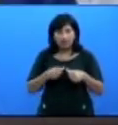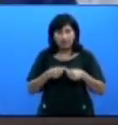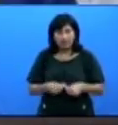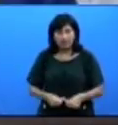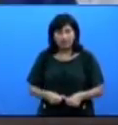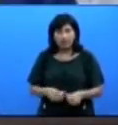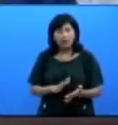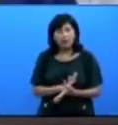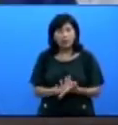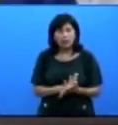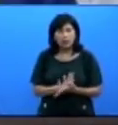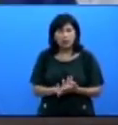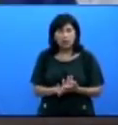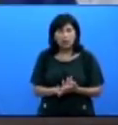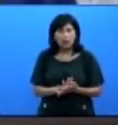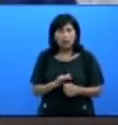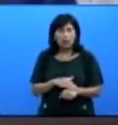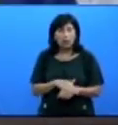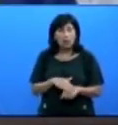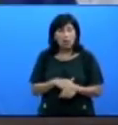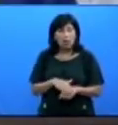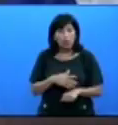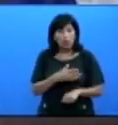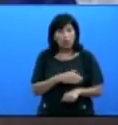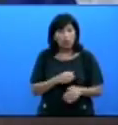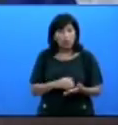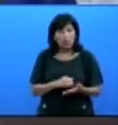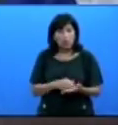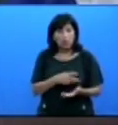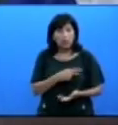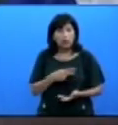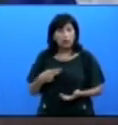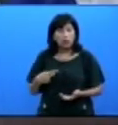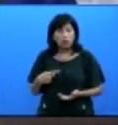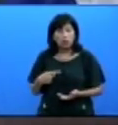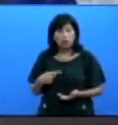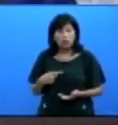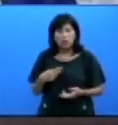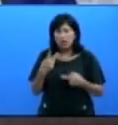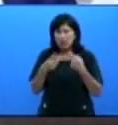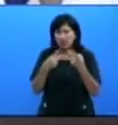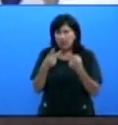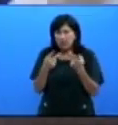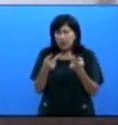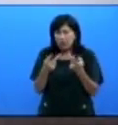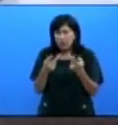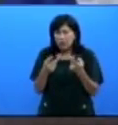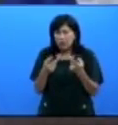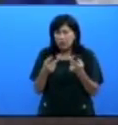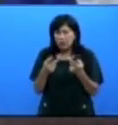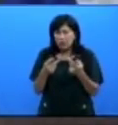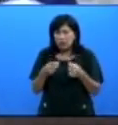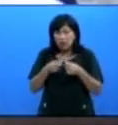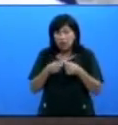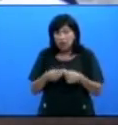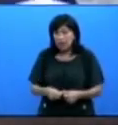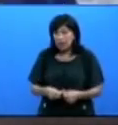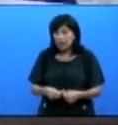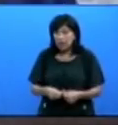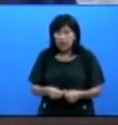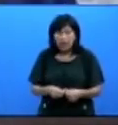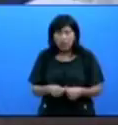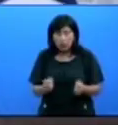de saúde, e ela nos disse que eles não foram ouvidos, e ela tem uma preocupação grande, até encaminhou para nós